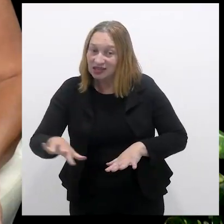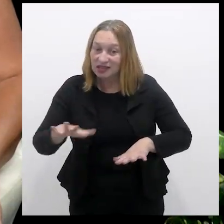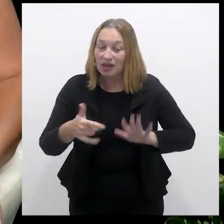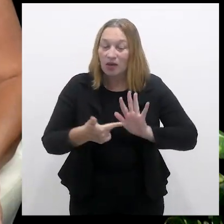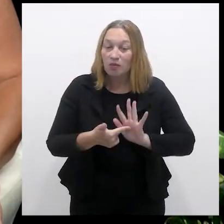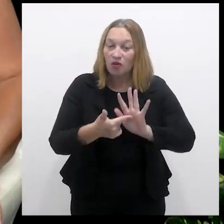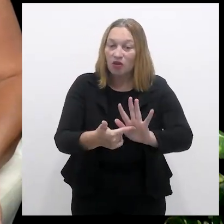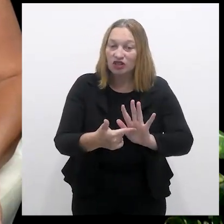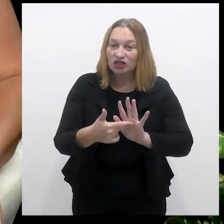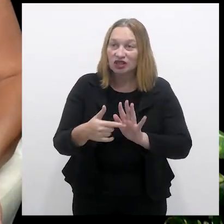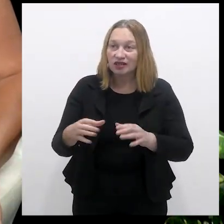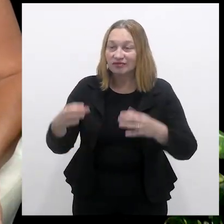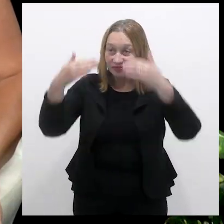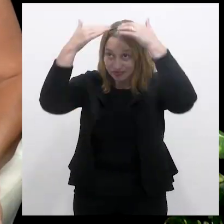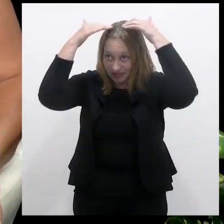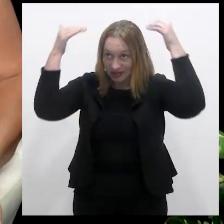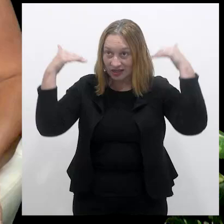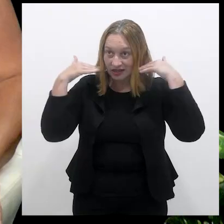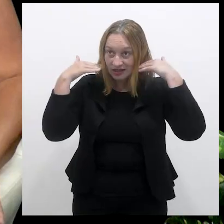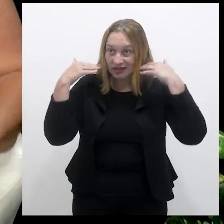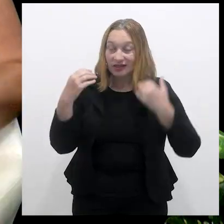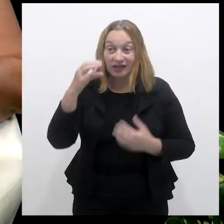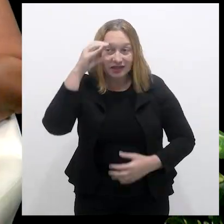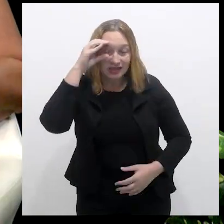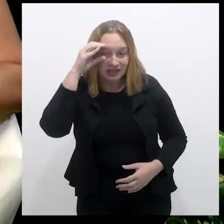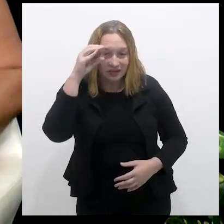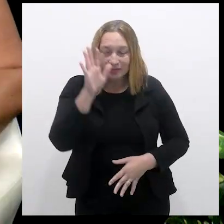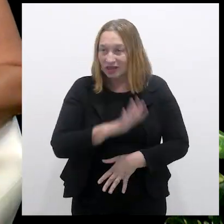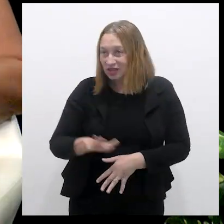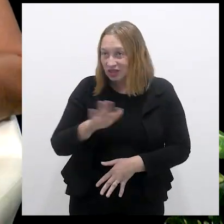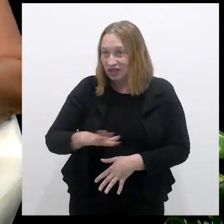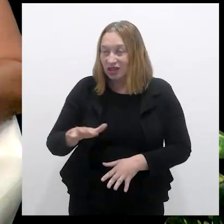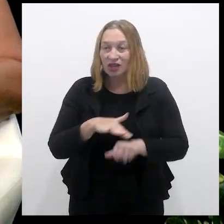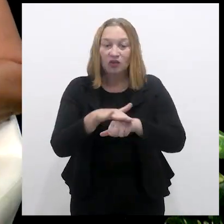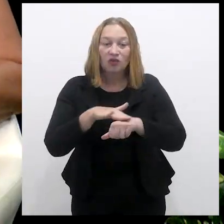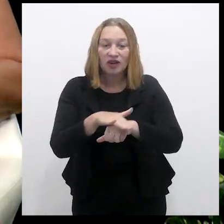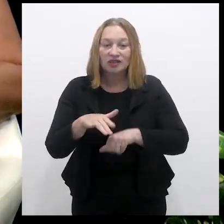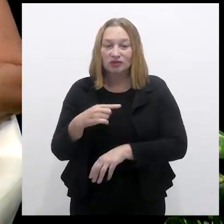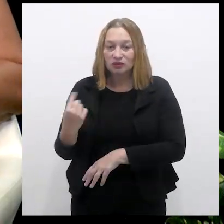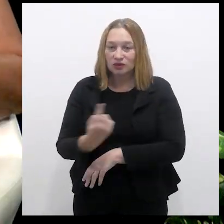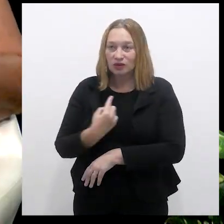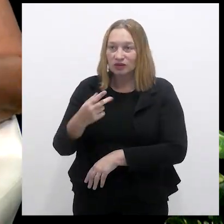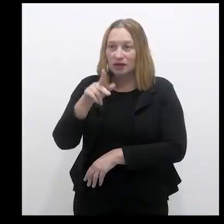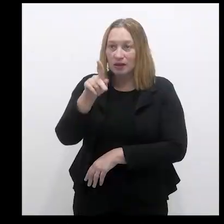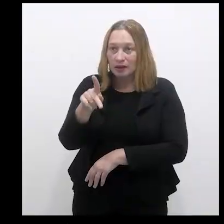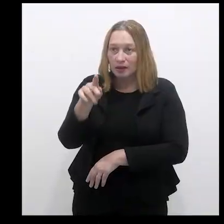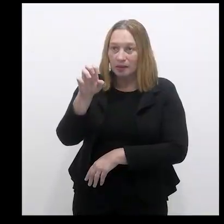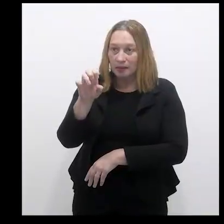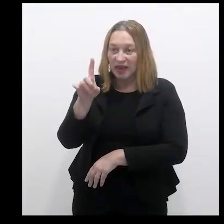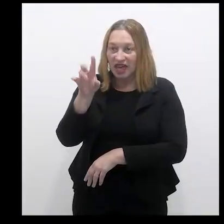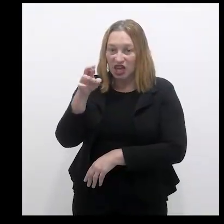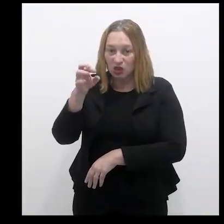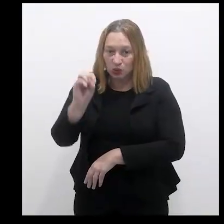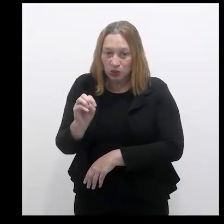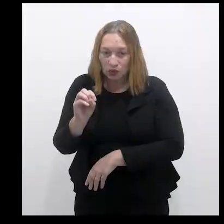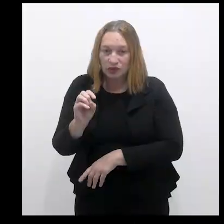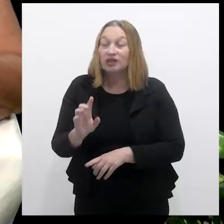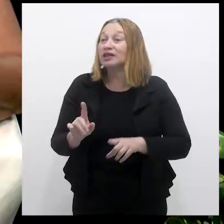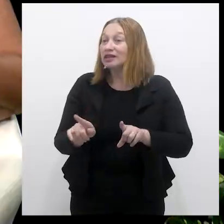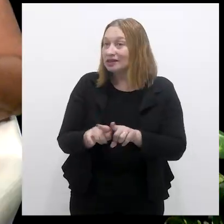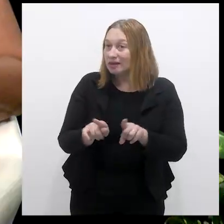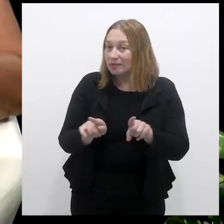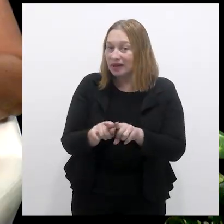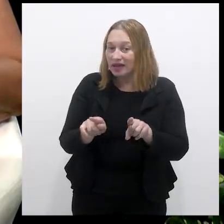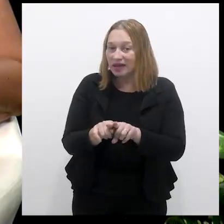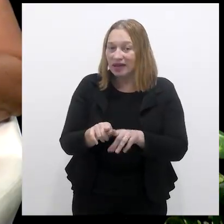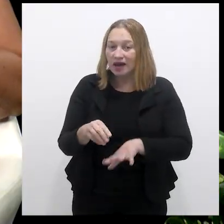vez traz Rita Lee para a garotada. Quem conversa conosco é o idealizador do projeto, Pedro Henrique Lopes. E a